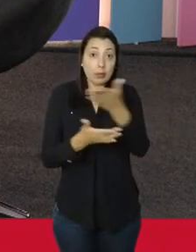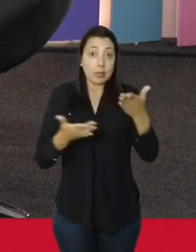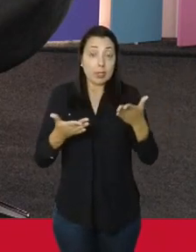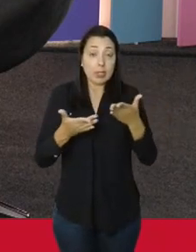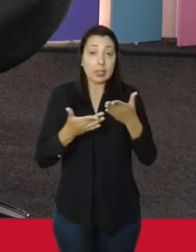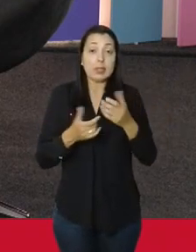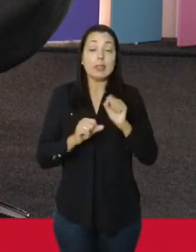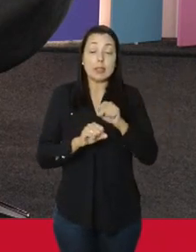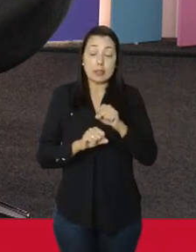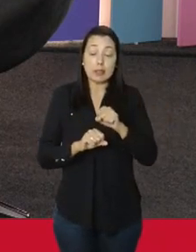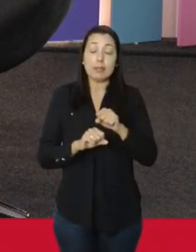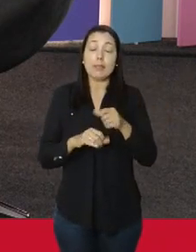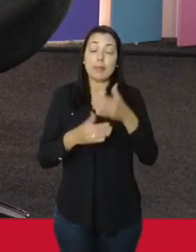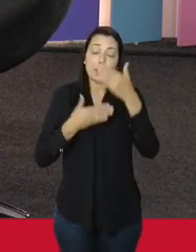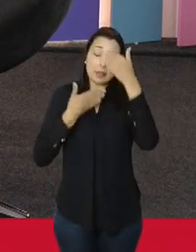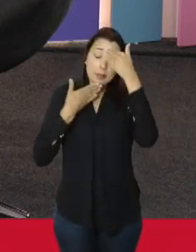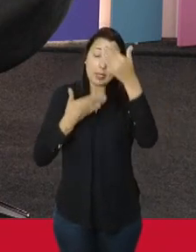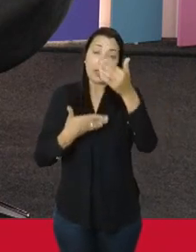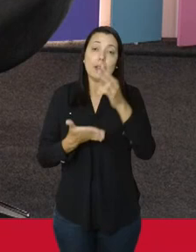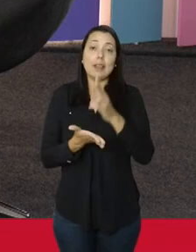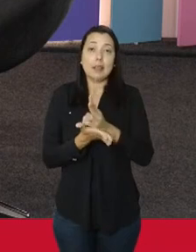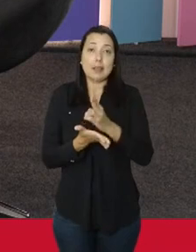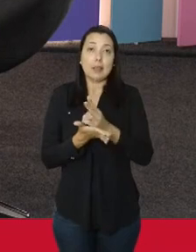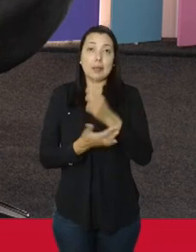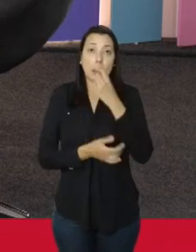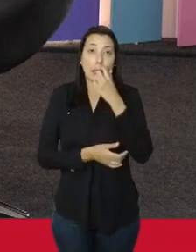grande inspiração. Muito obrigada mesmo.